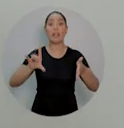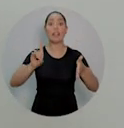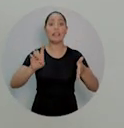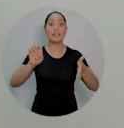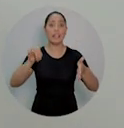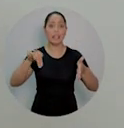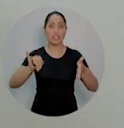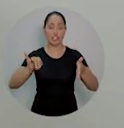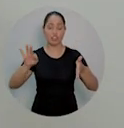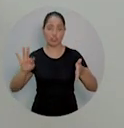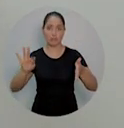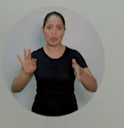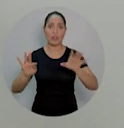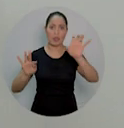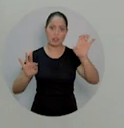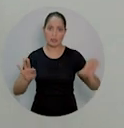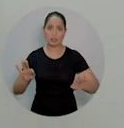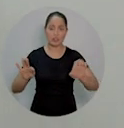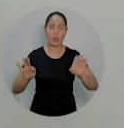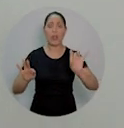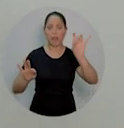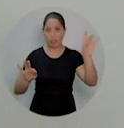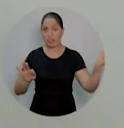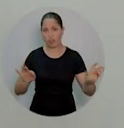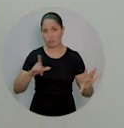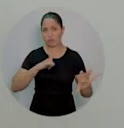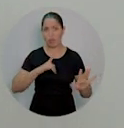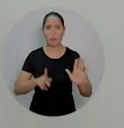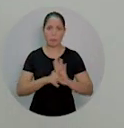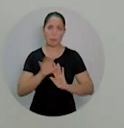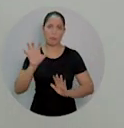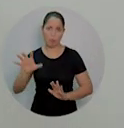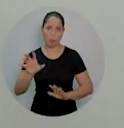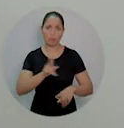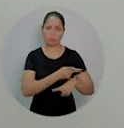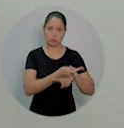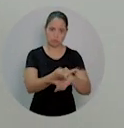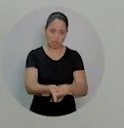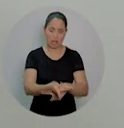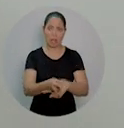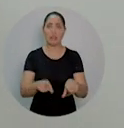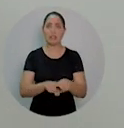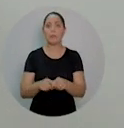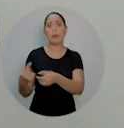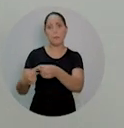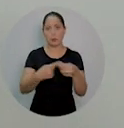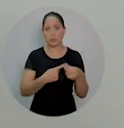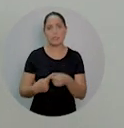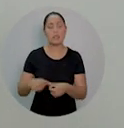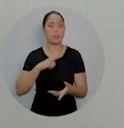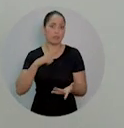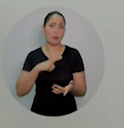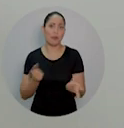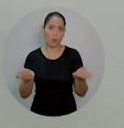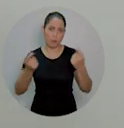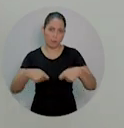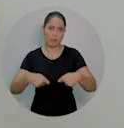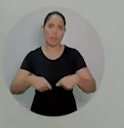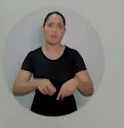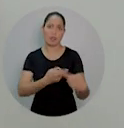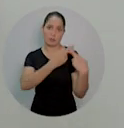estado tem seu órgão. E município, cada município que atua no trânsito também tem a sua responsabilidade